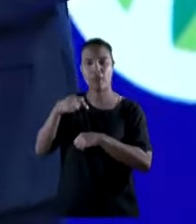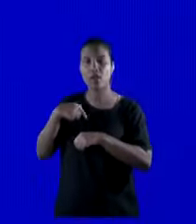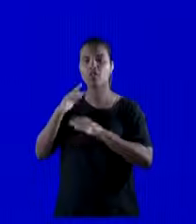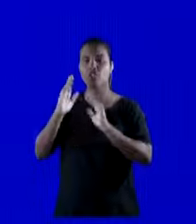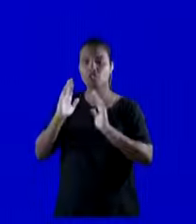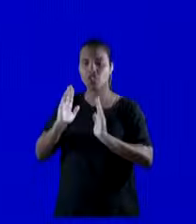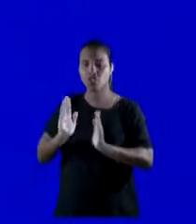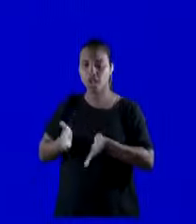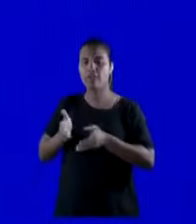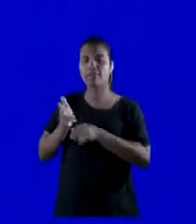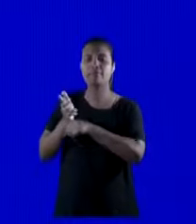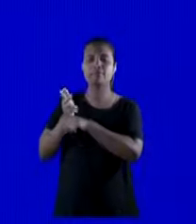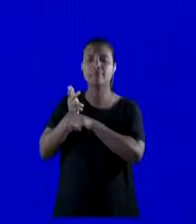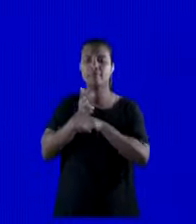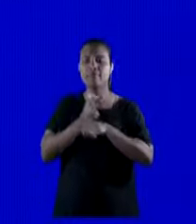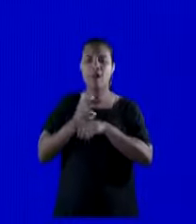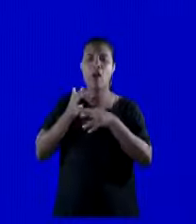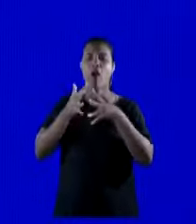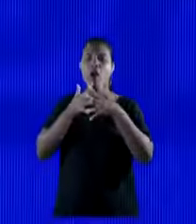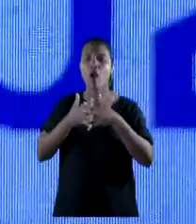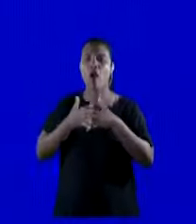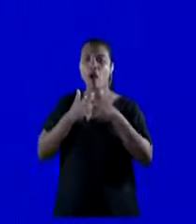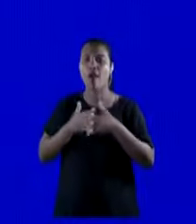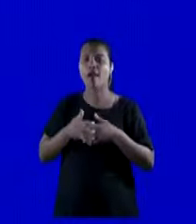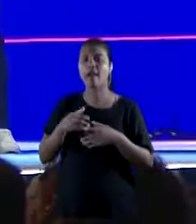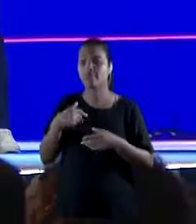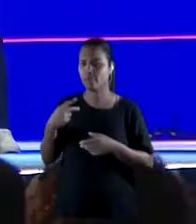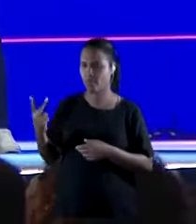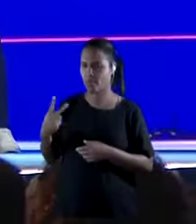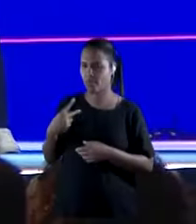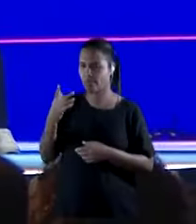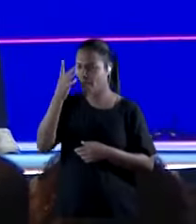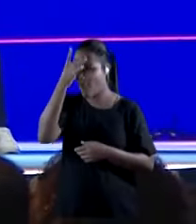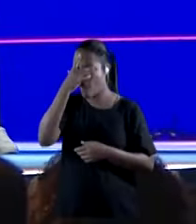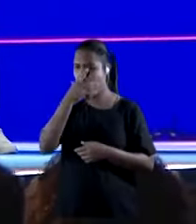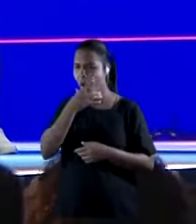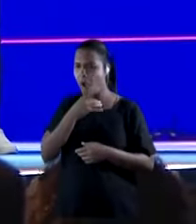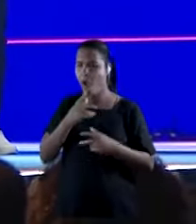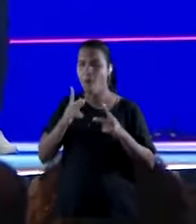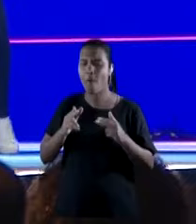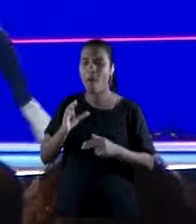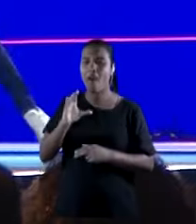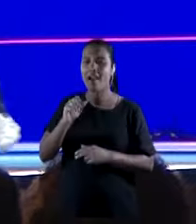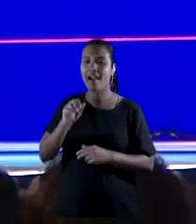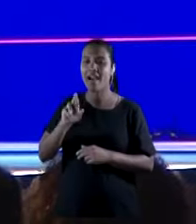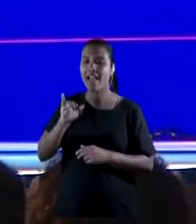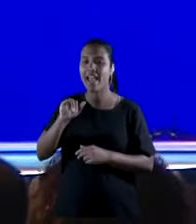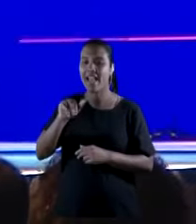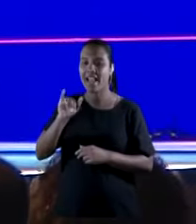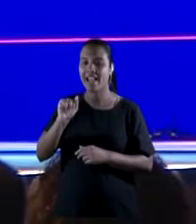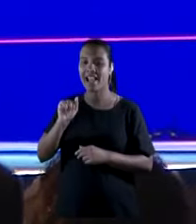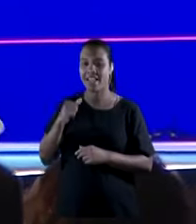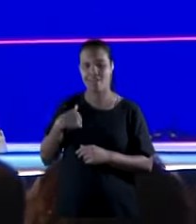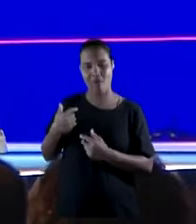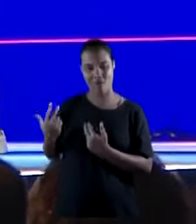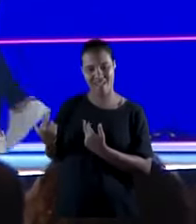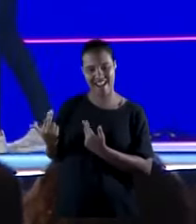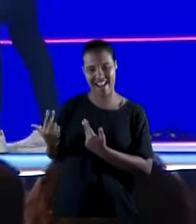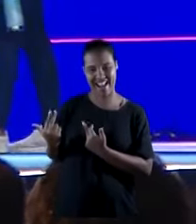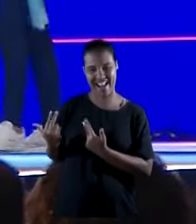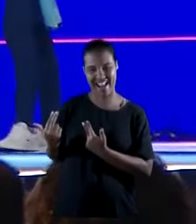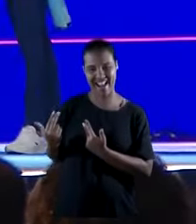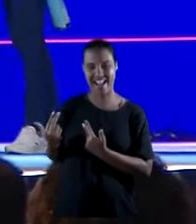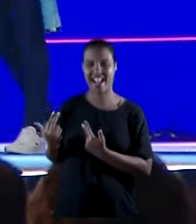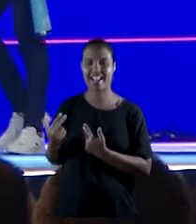Aliás, me confundem muito com o Caleri. Ai, mentira. Mas a fatiada é a mesma. Menzinha do céu, tô